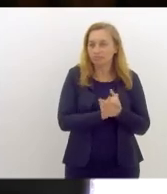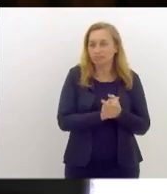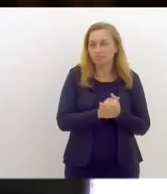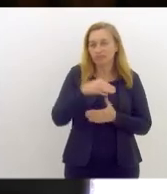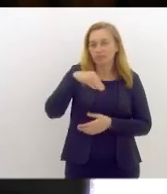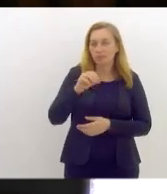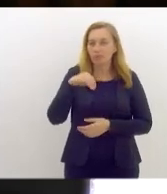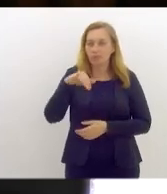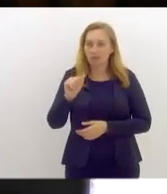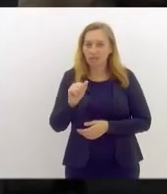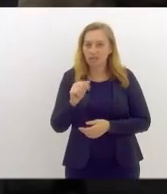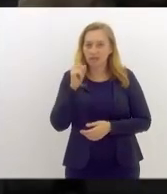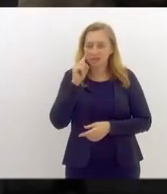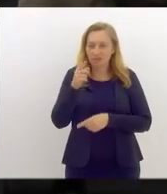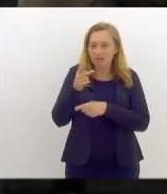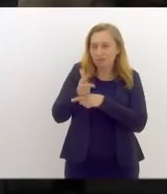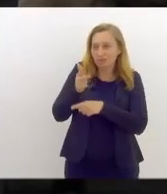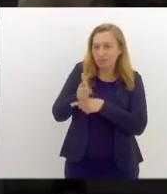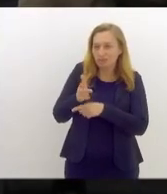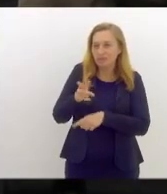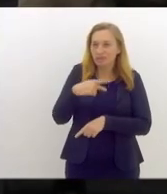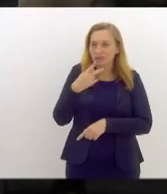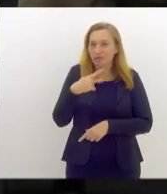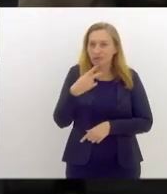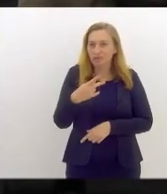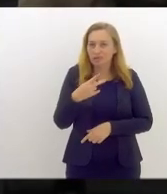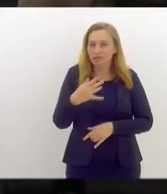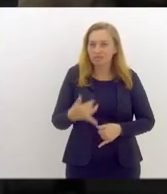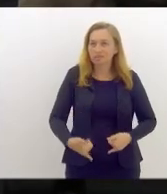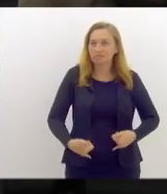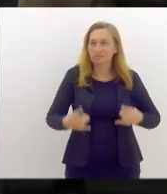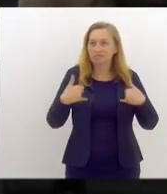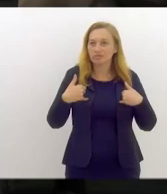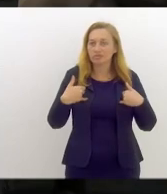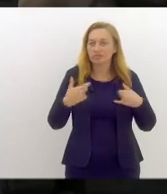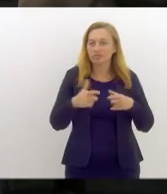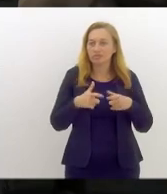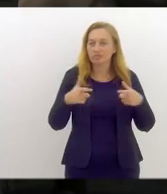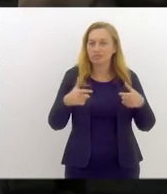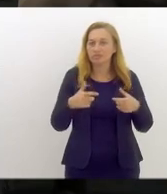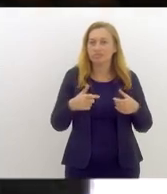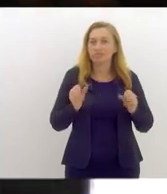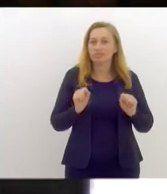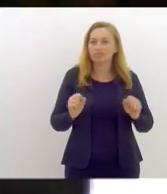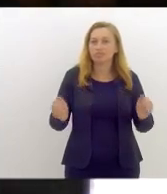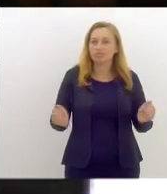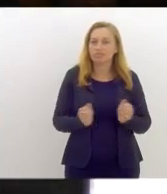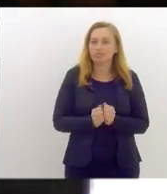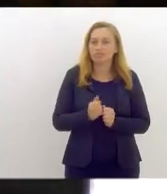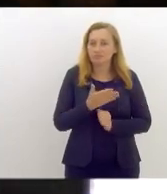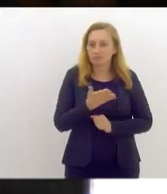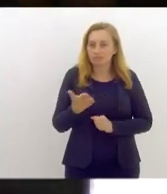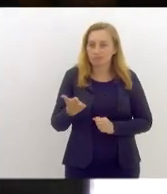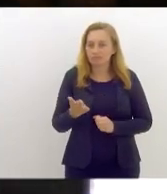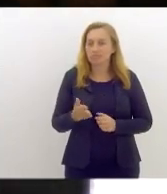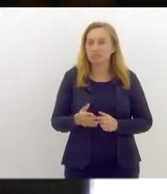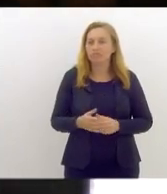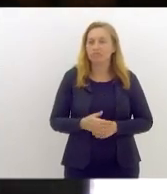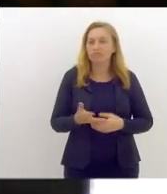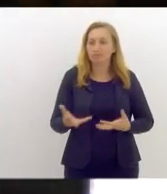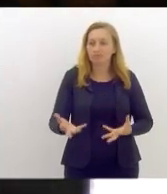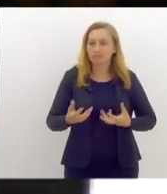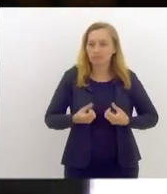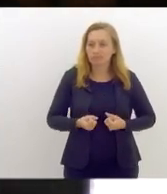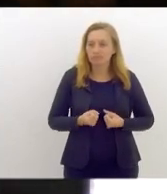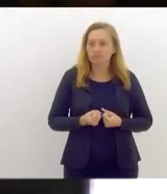que tá ali filmando e dizer que é uma honra muito grande poder estar aqui É uma honra muito grande poder receber